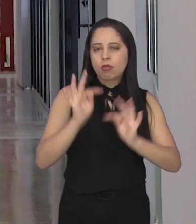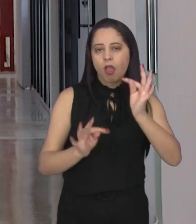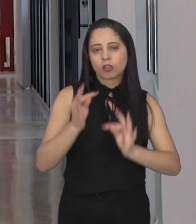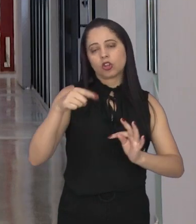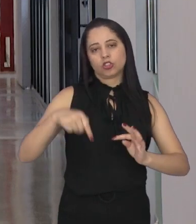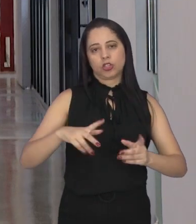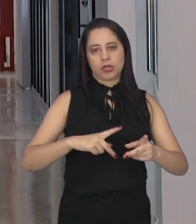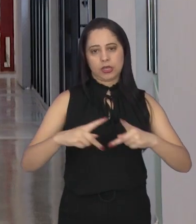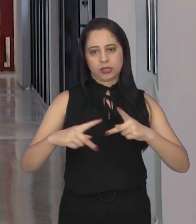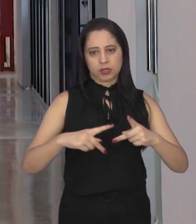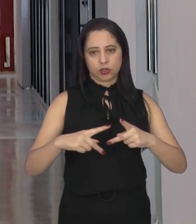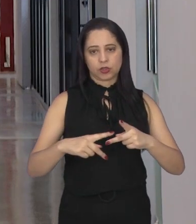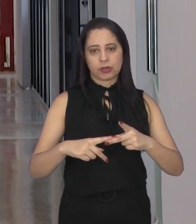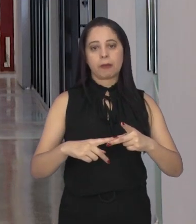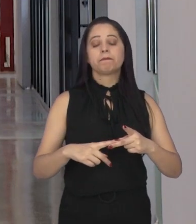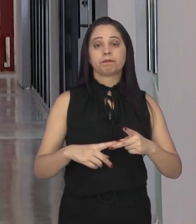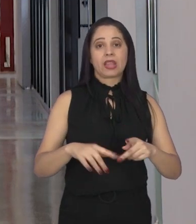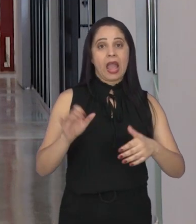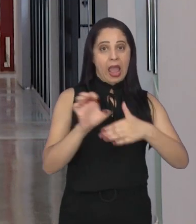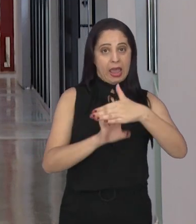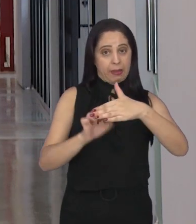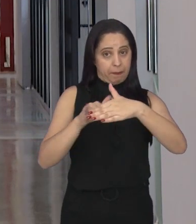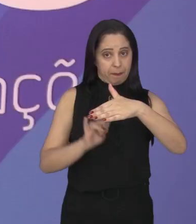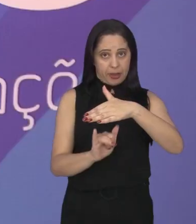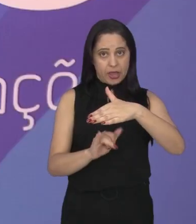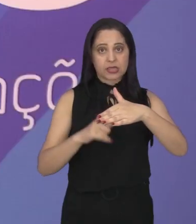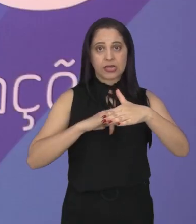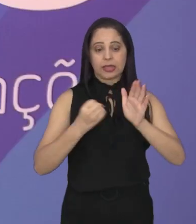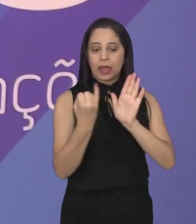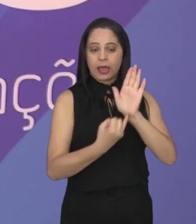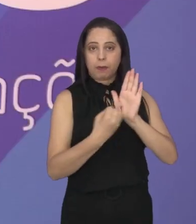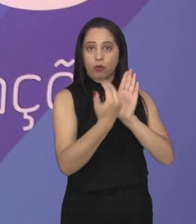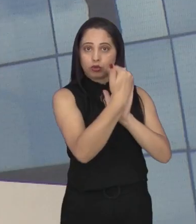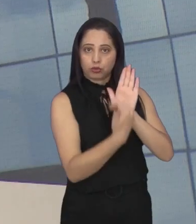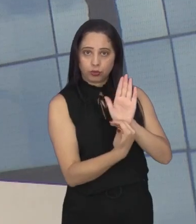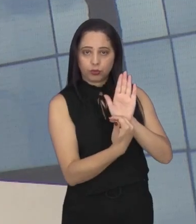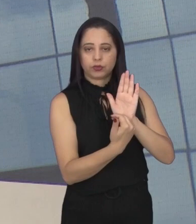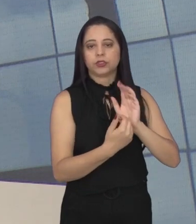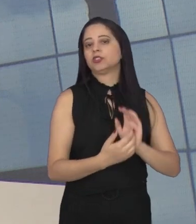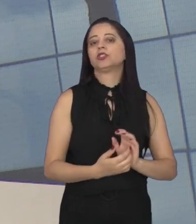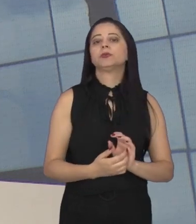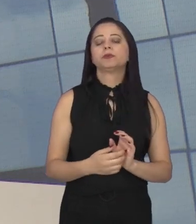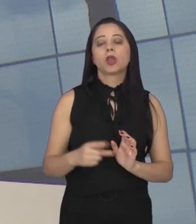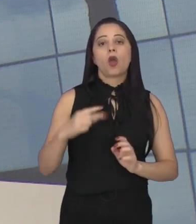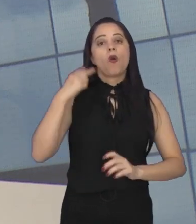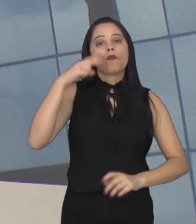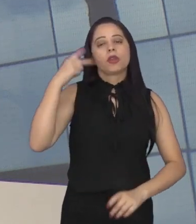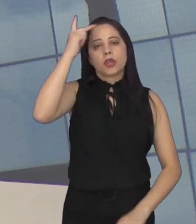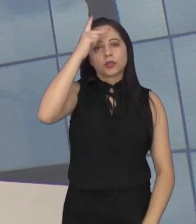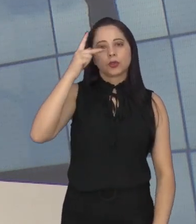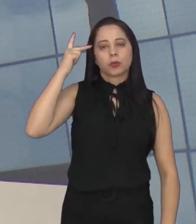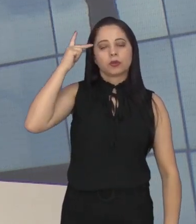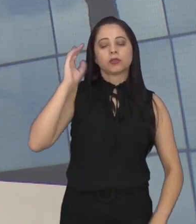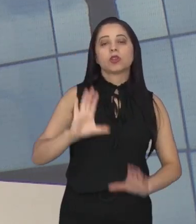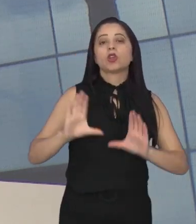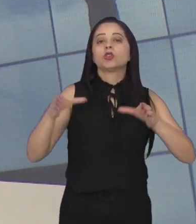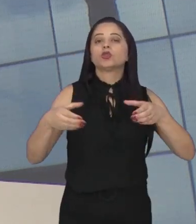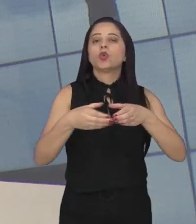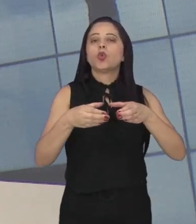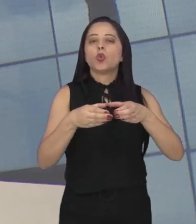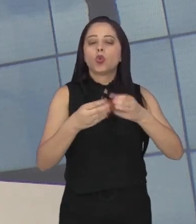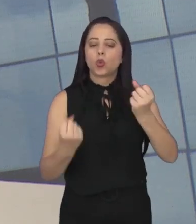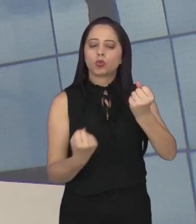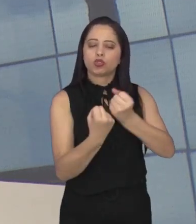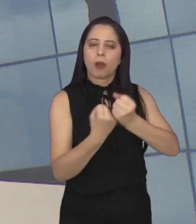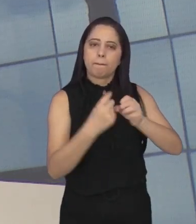em São José, como fomento e redução de impostos às startups. De acordo com o vereador Fernando Petit, membro da